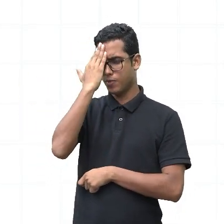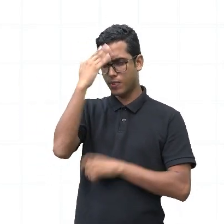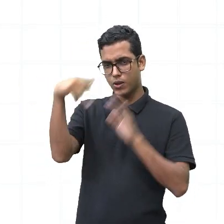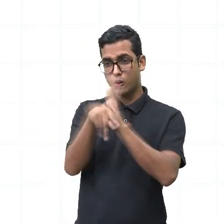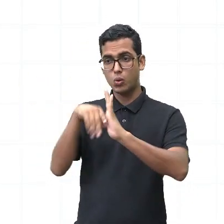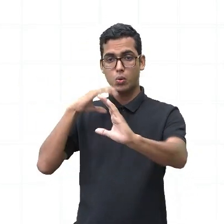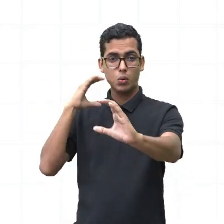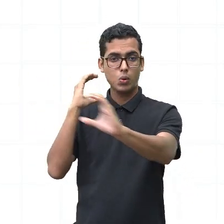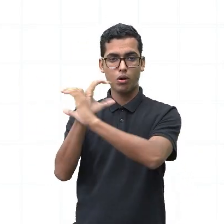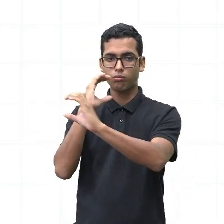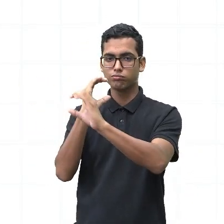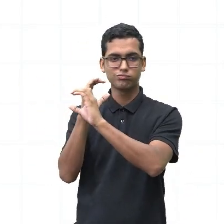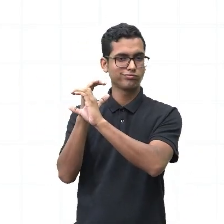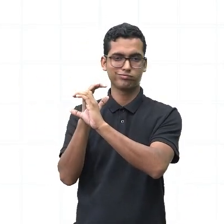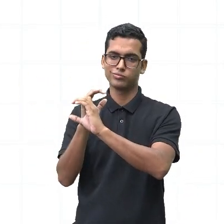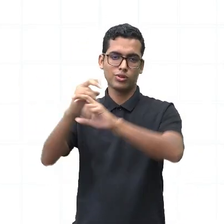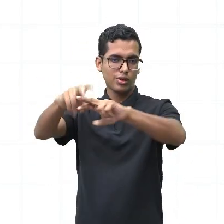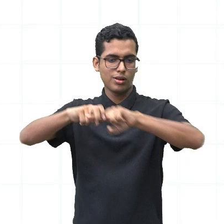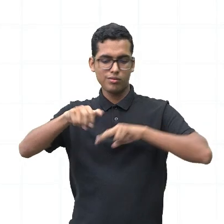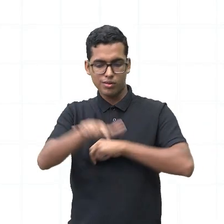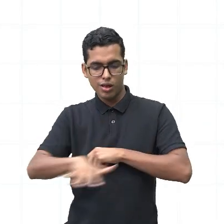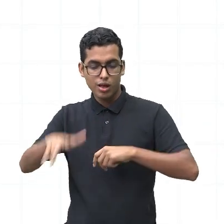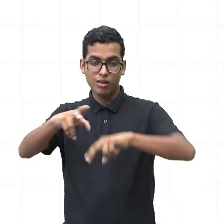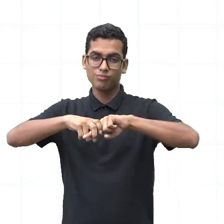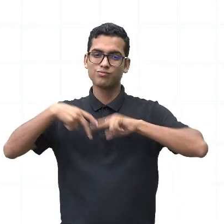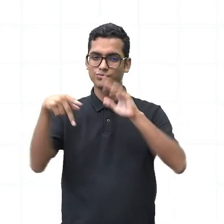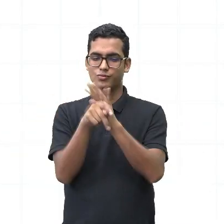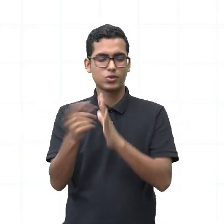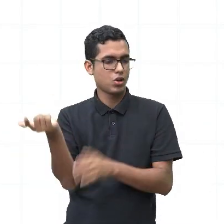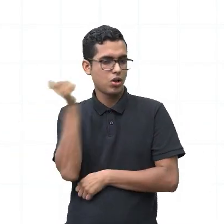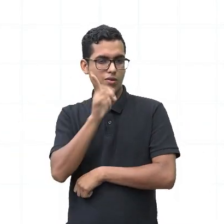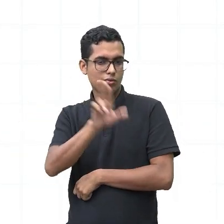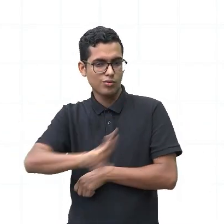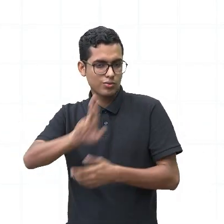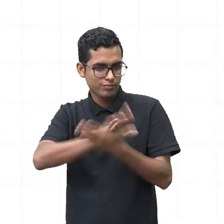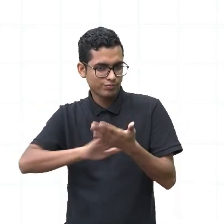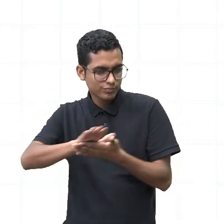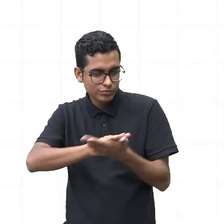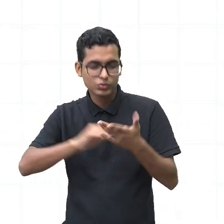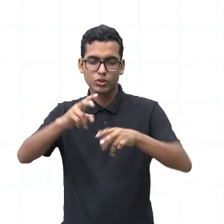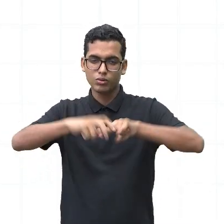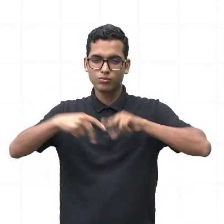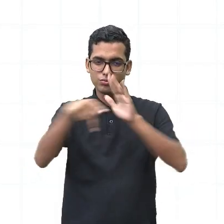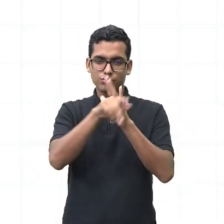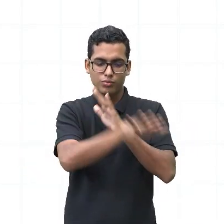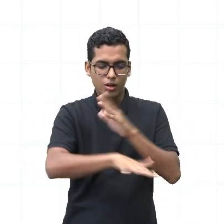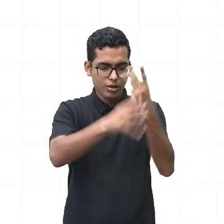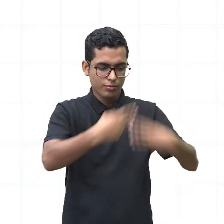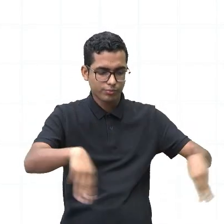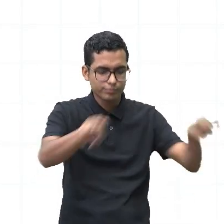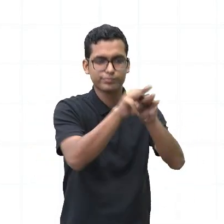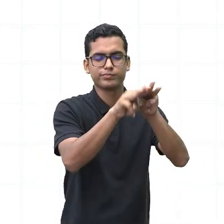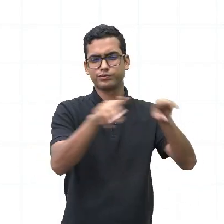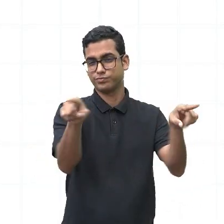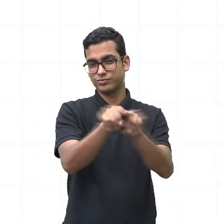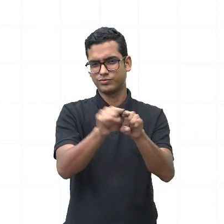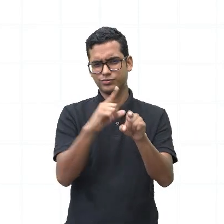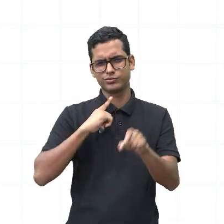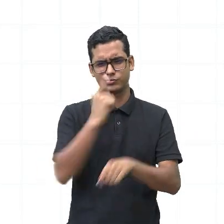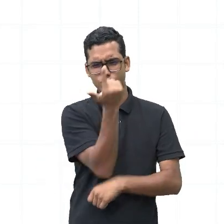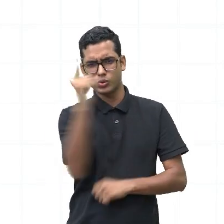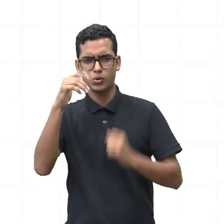com todo mundo, porque não vai funcionar mesmo. E eu tenho ainda um outro mistério que é bem